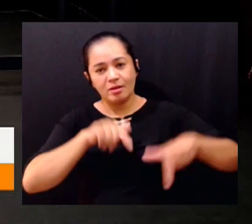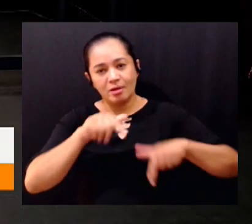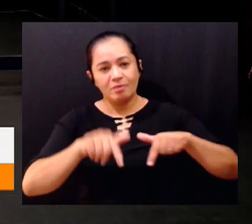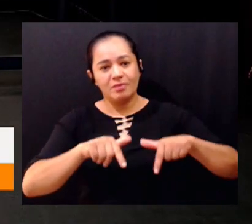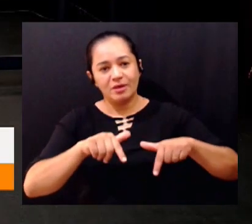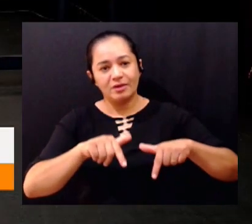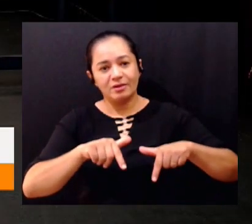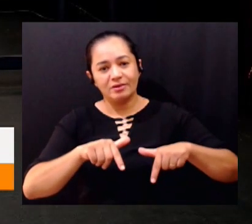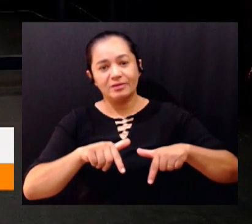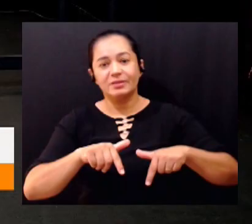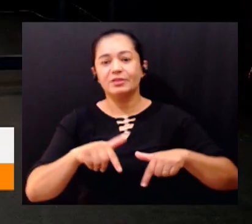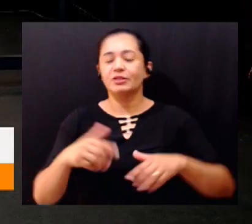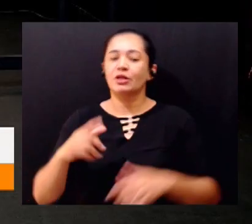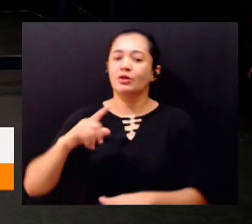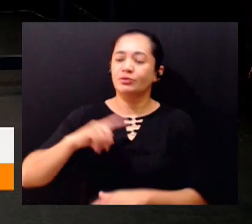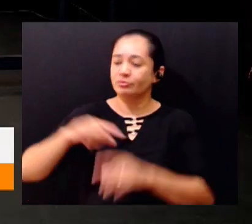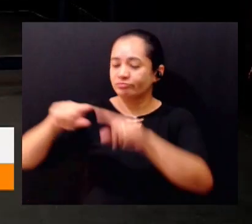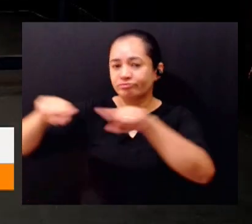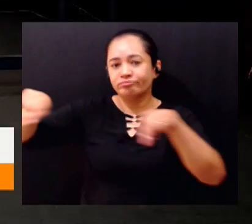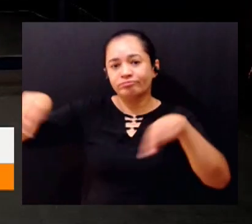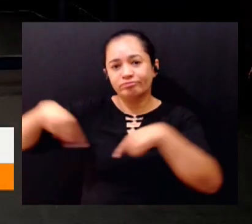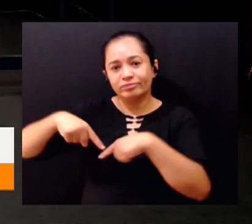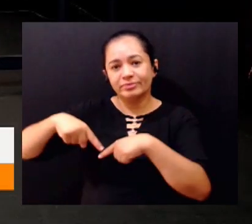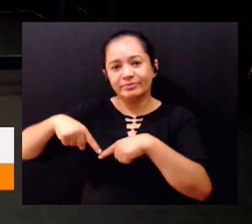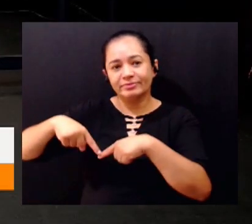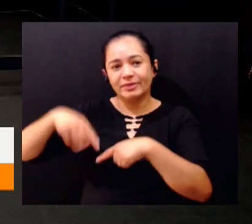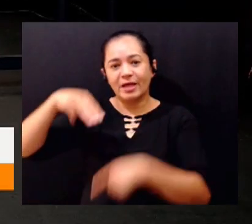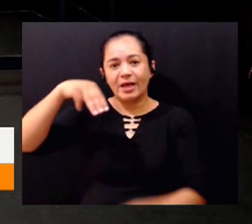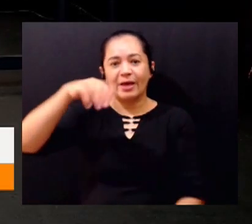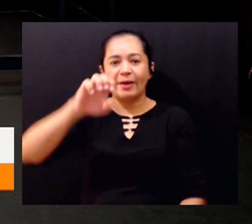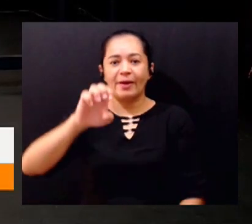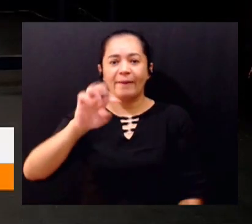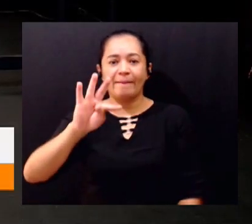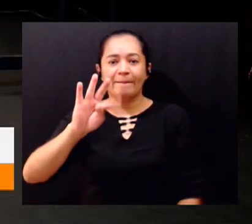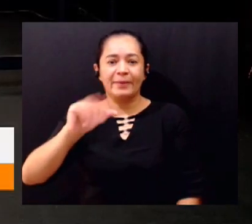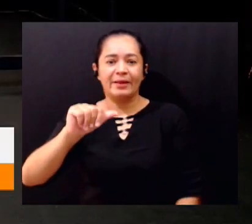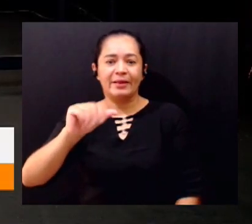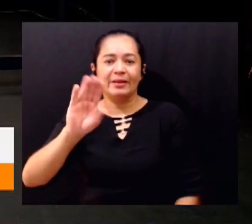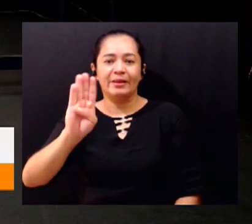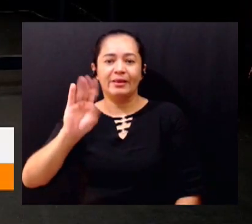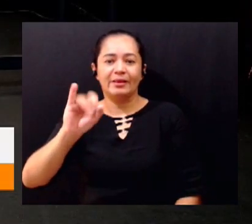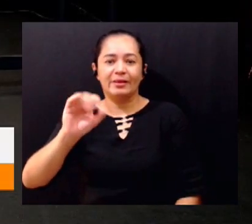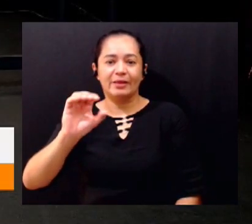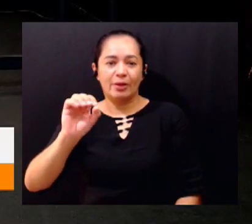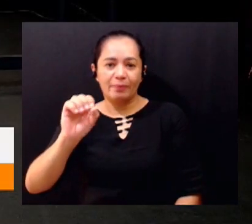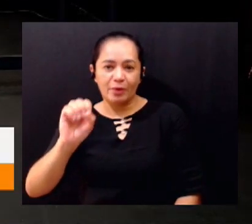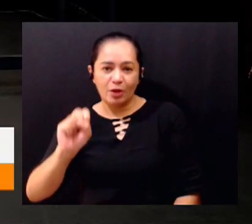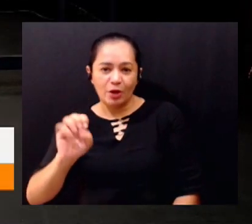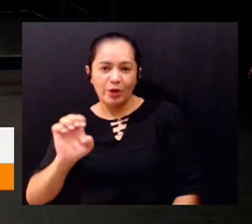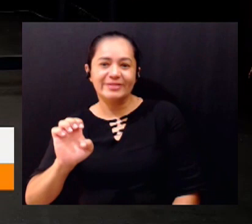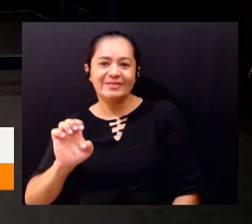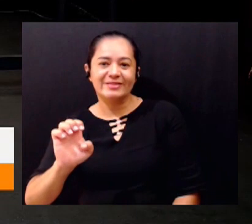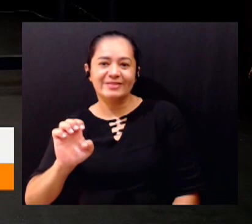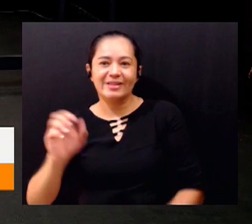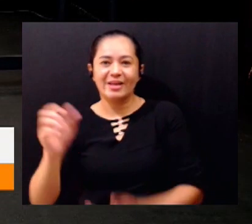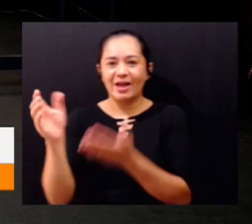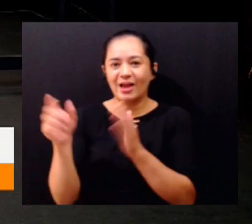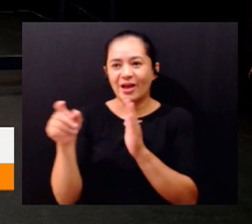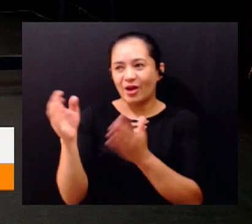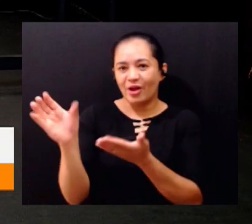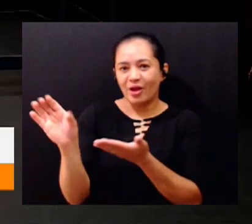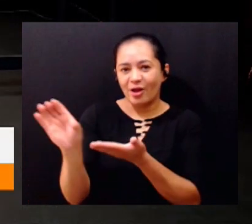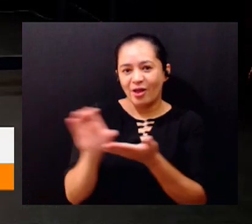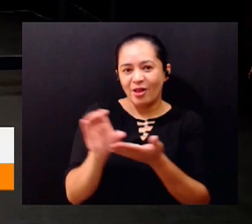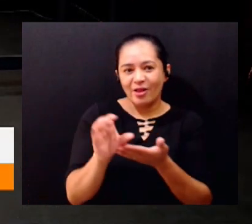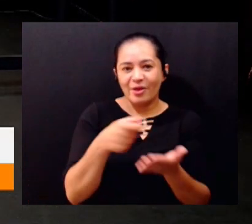Comics é um selo de quadrinhos do estúdio. Uau. Que eu tinha pensado como modelo de negócio, né? O lucro do estúdio eu pago o quadrinho, mas no final